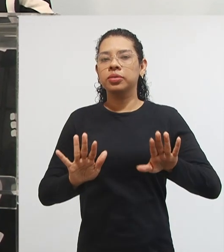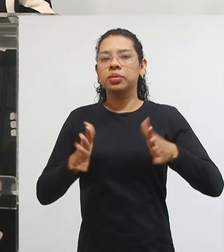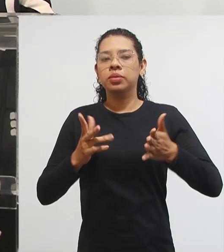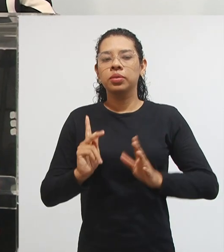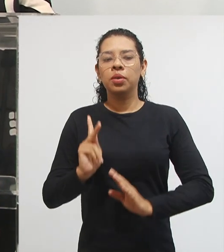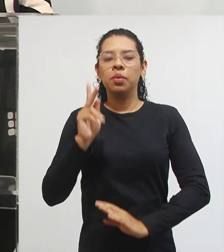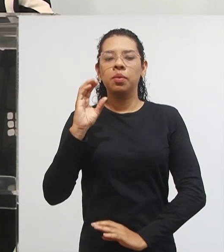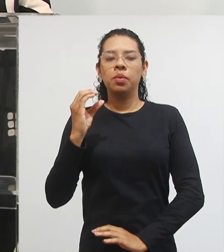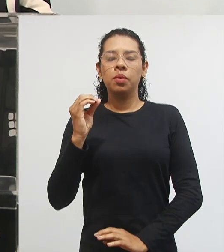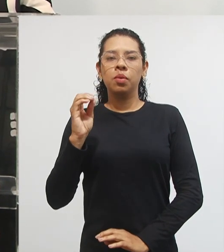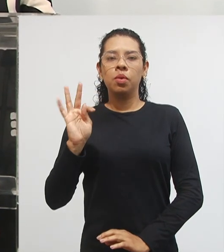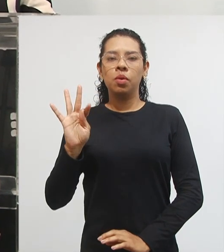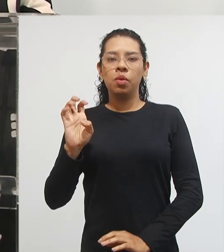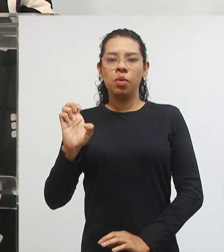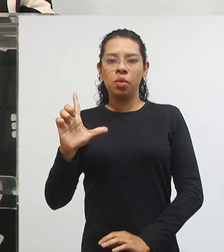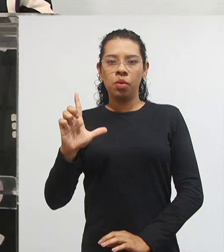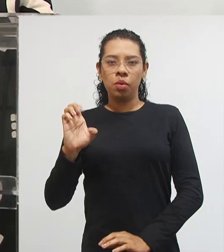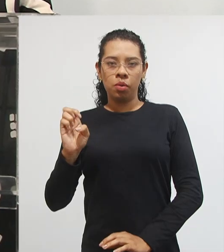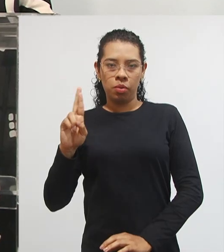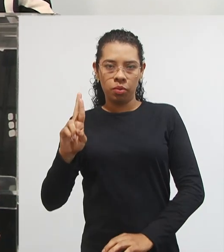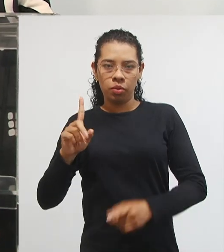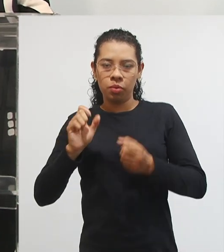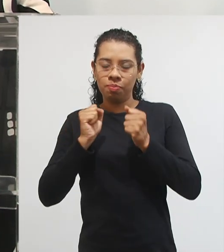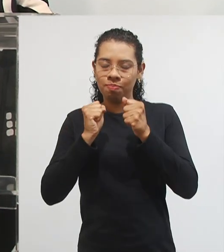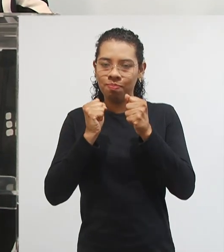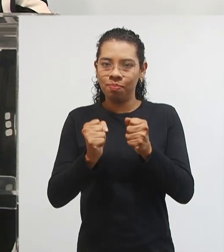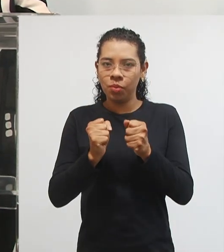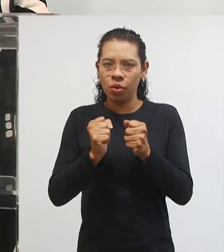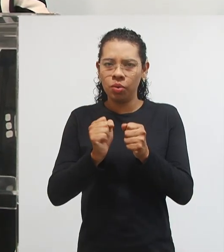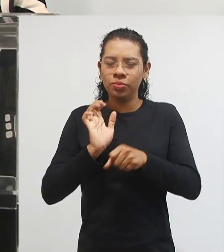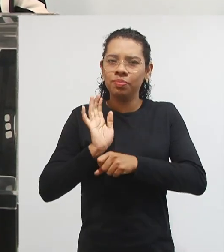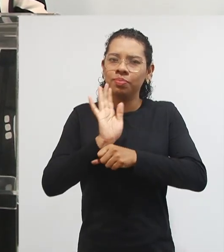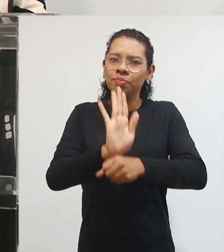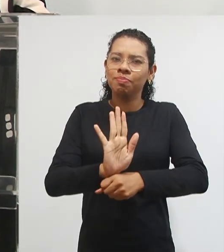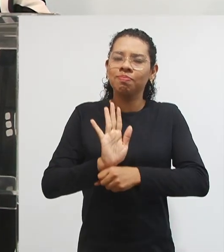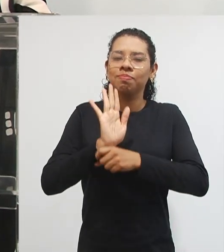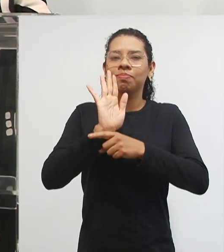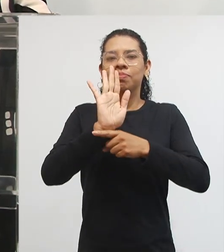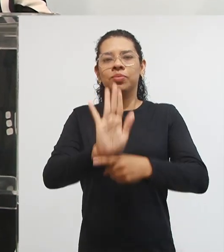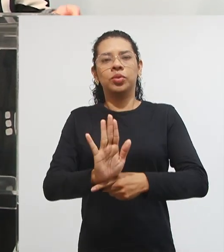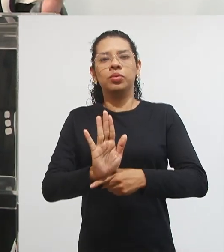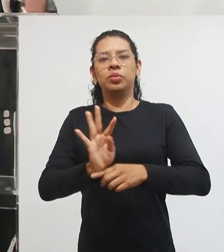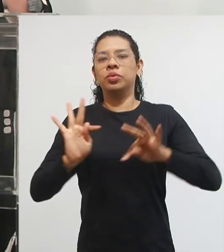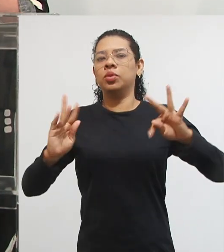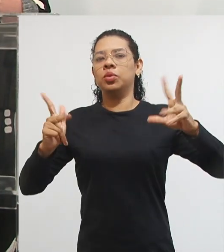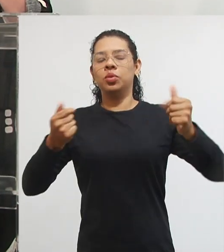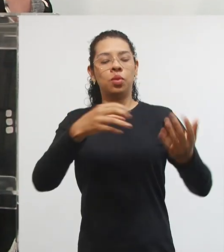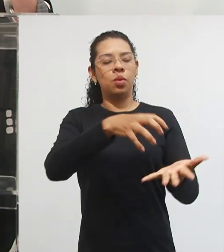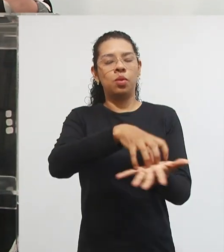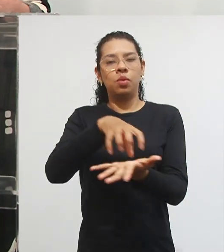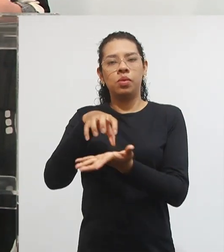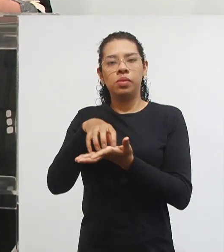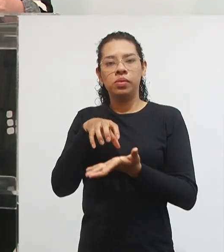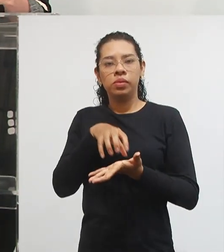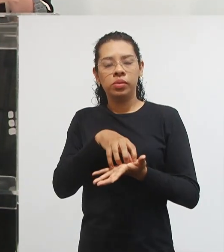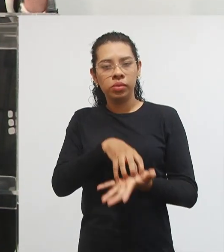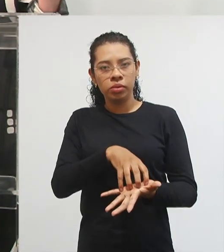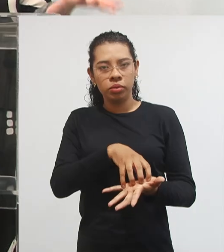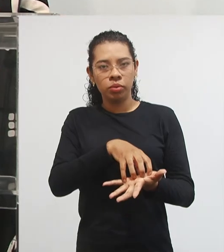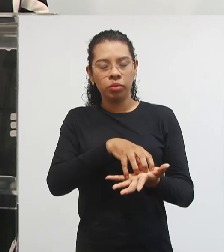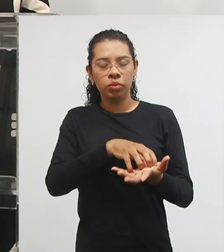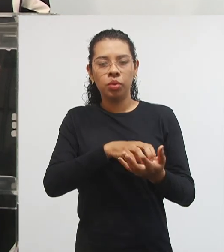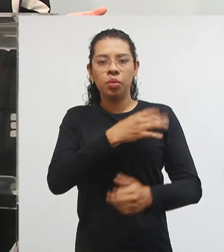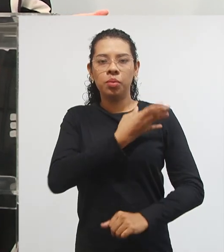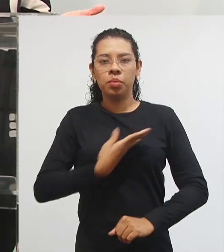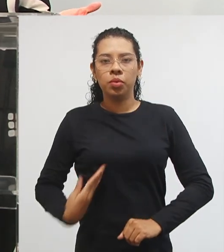o marketing ele pode realmente auxiliar muito as instituições públicas, né, nessa troca que existe entre os